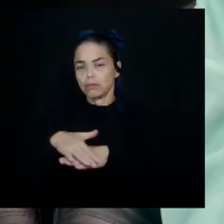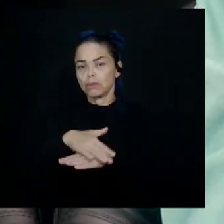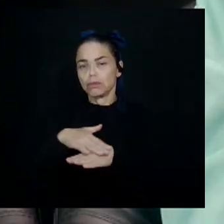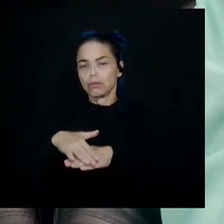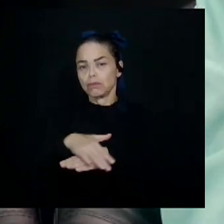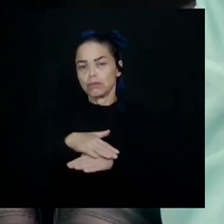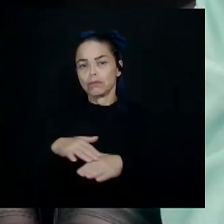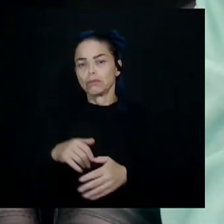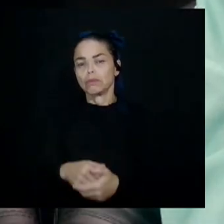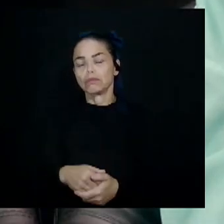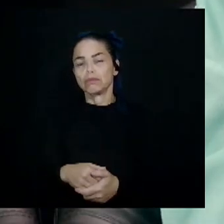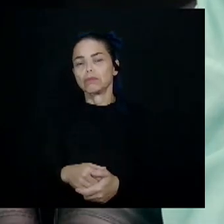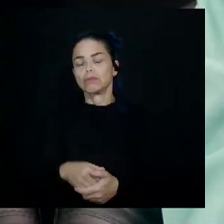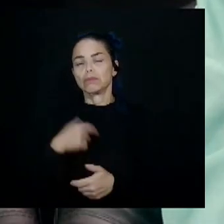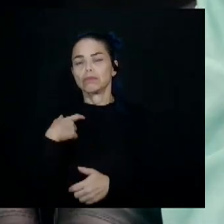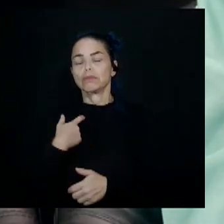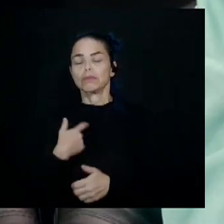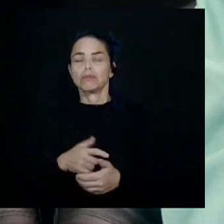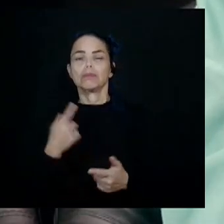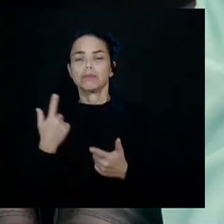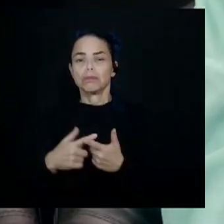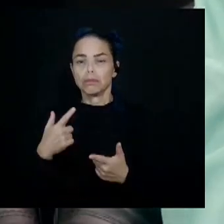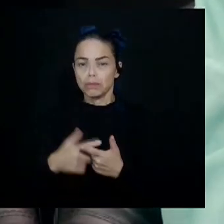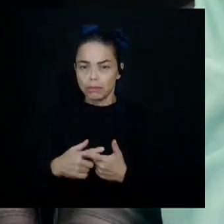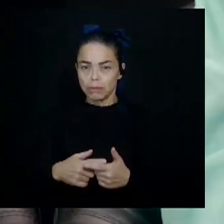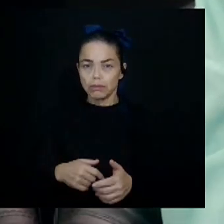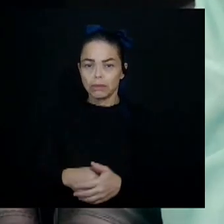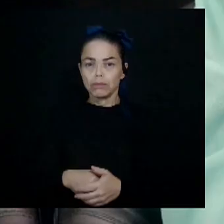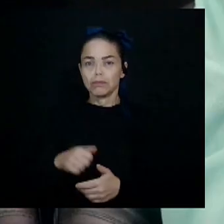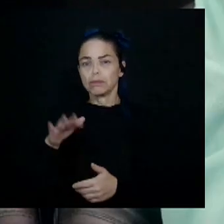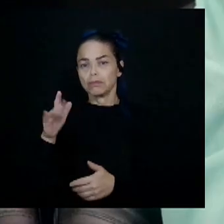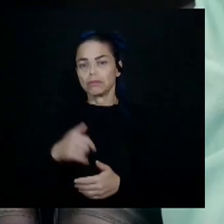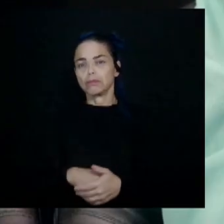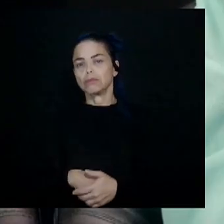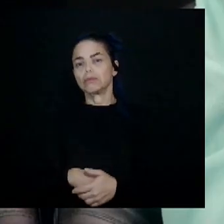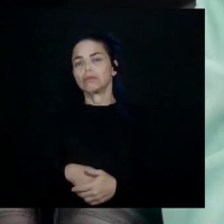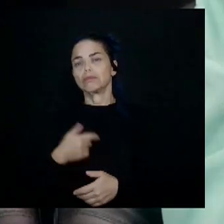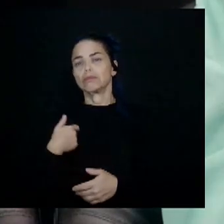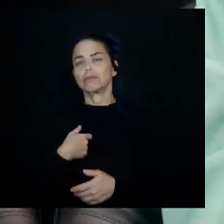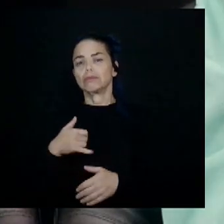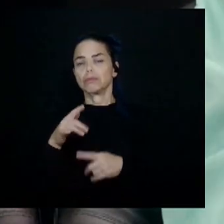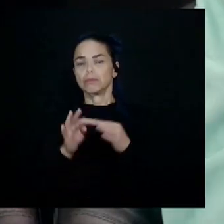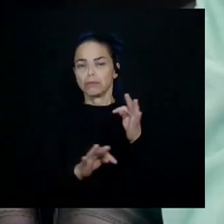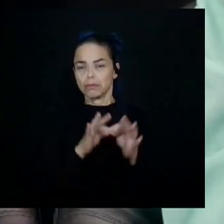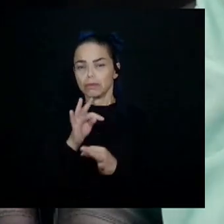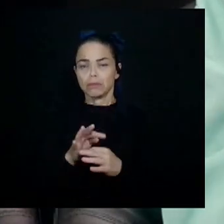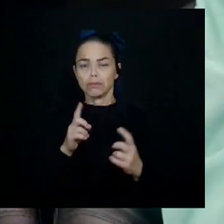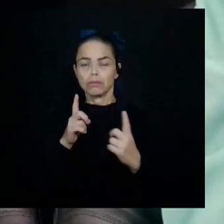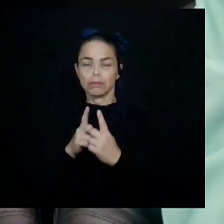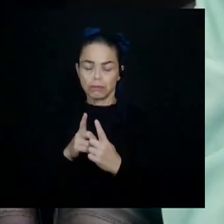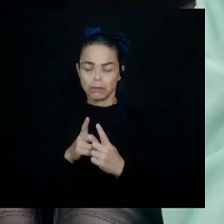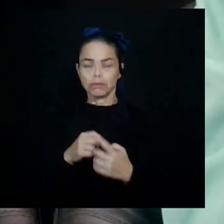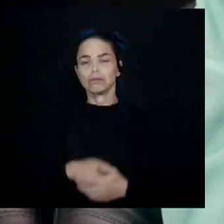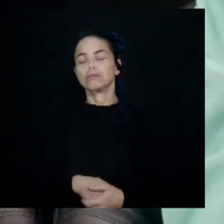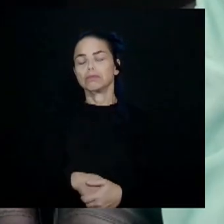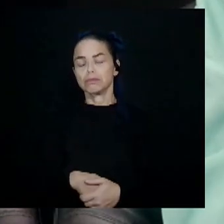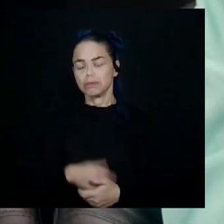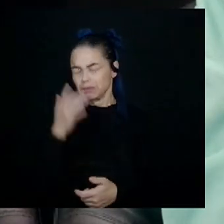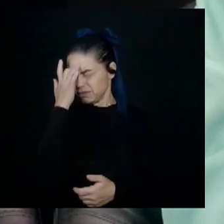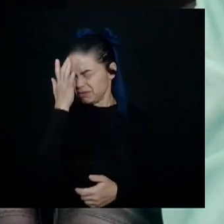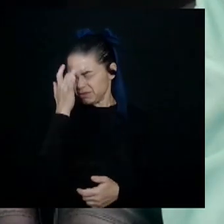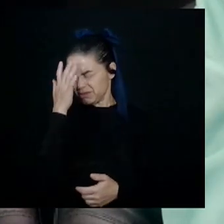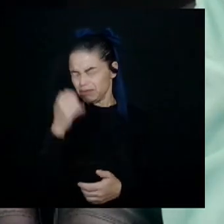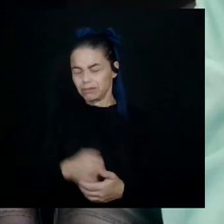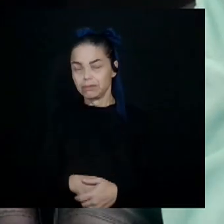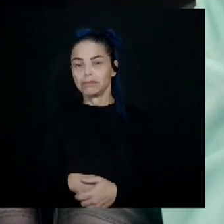pessoal ao redor, porque quanto mais precoce a gente faz esse diagnóstico, mais fácil a gente pode